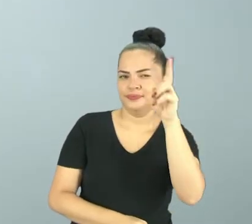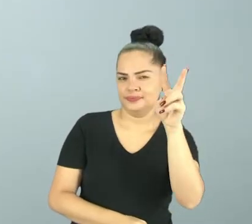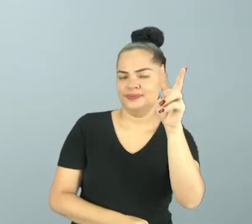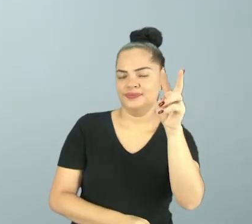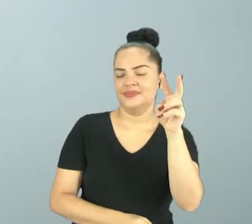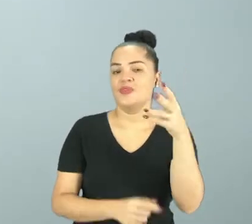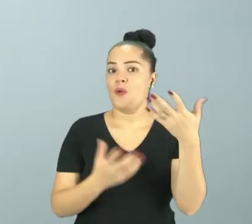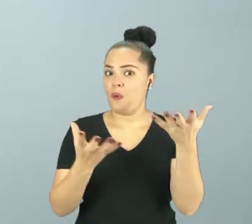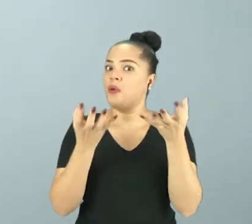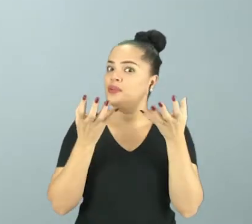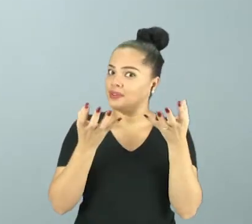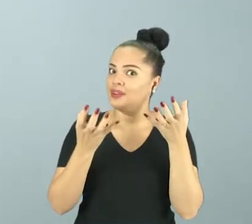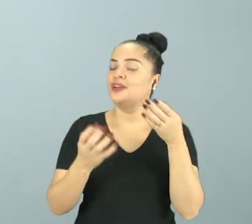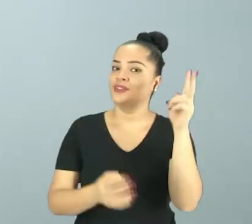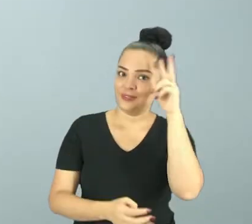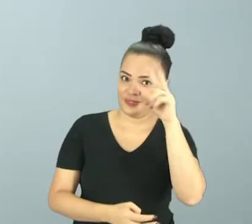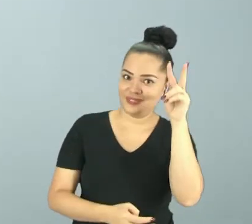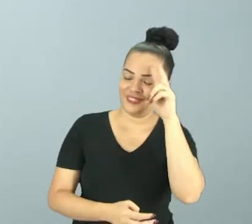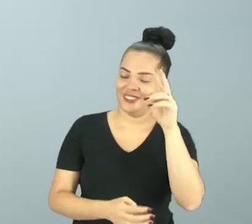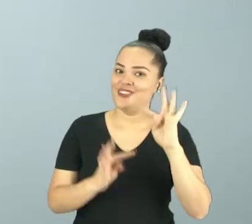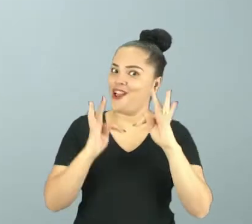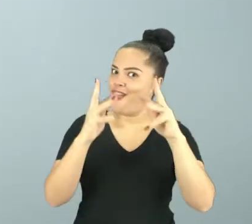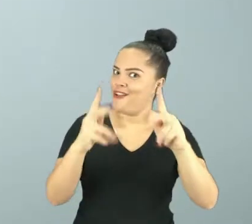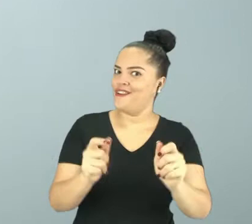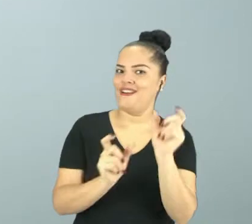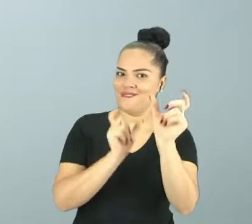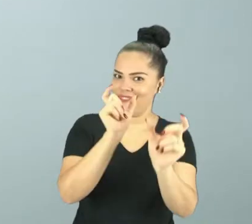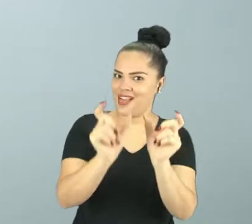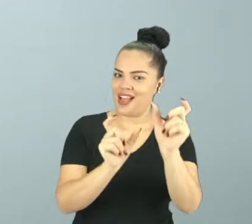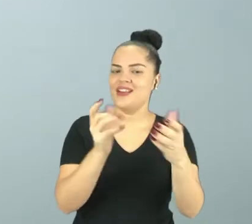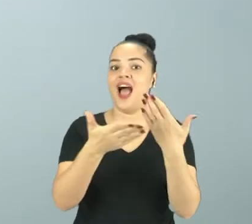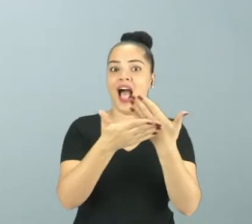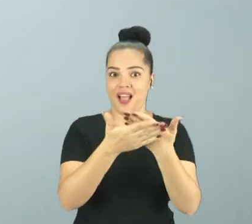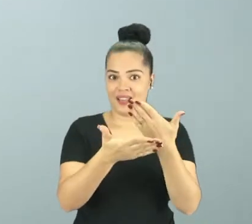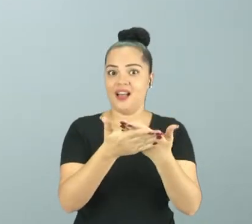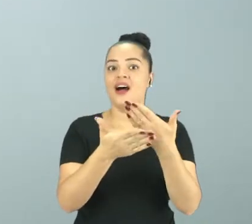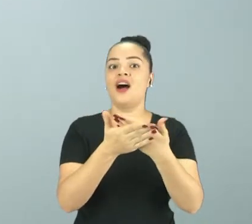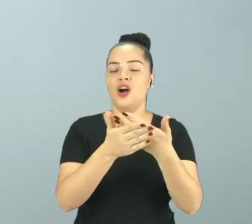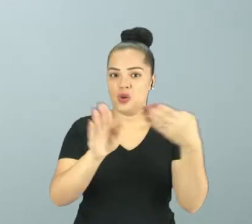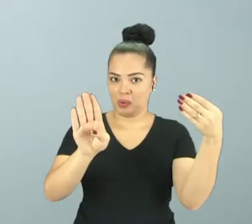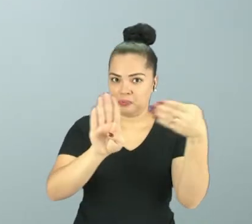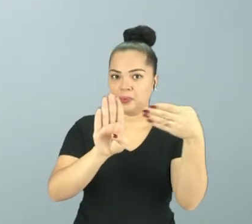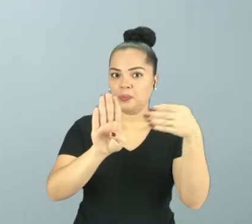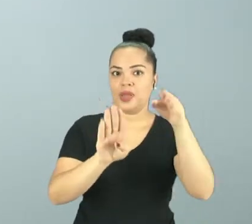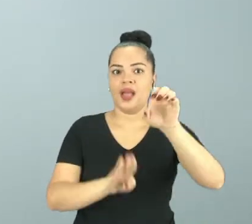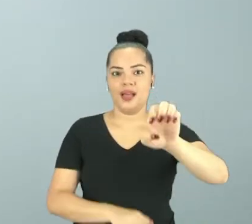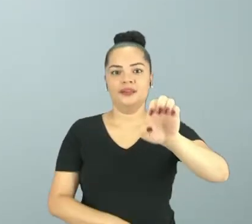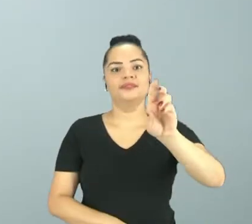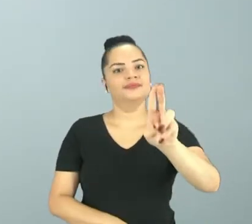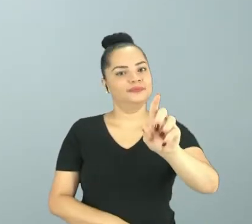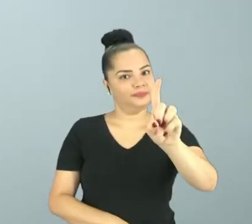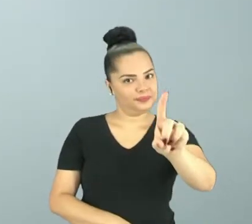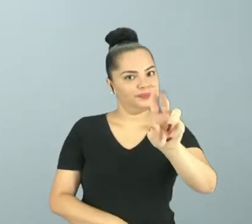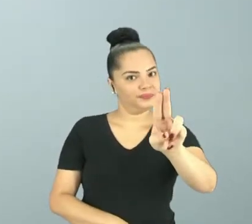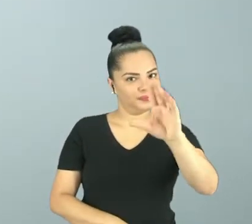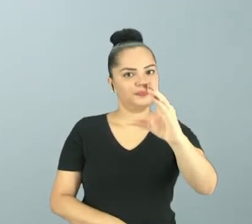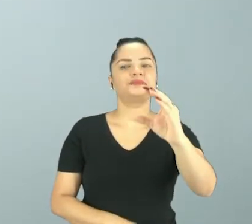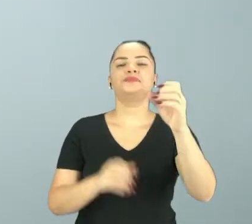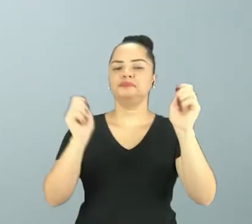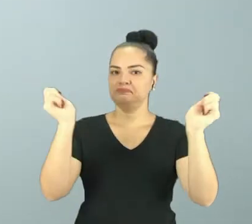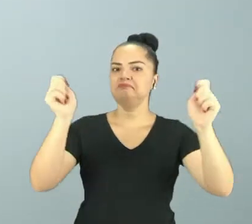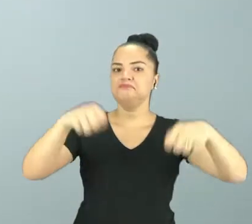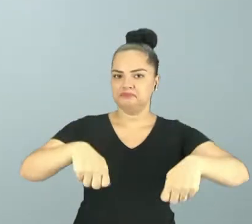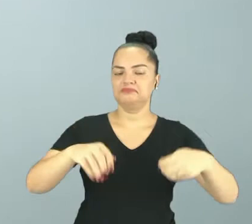se não todas, quase todas, né? Não esqueçam que essas aulas estão disponíveis lá no nosso portal Eduque. Vocês podem acessá-las